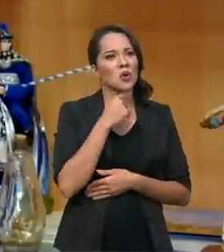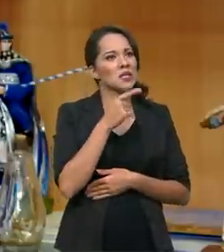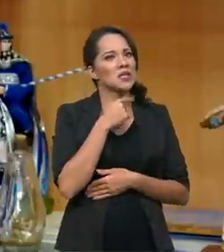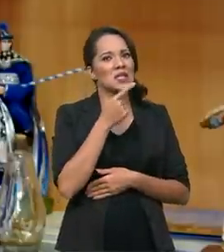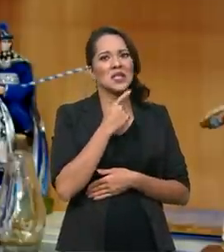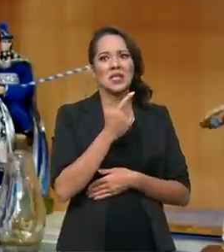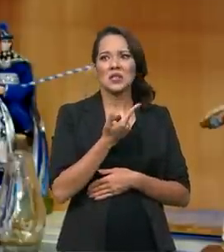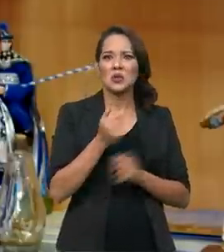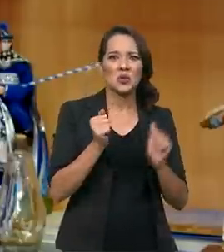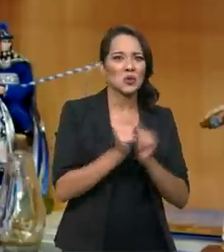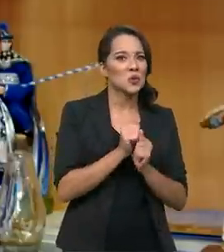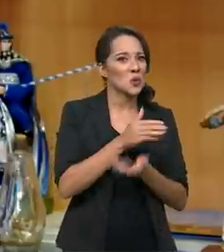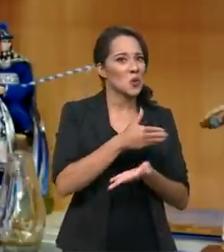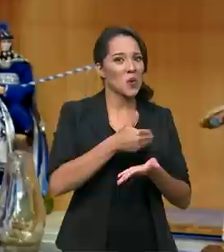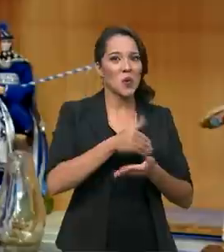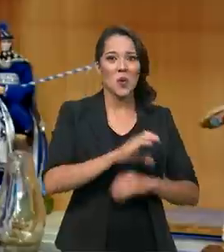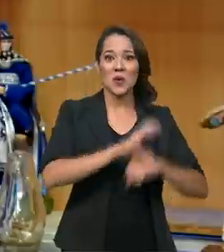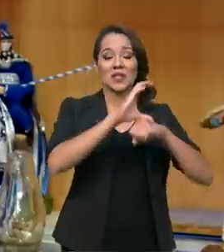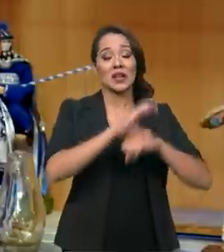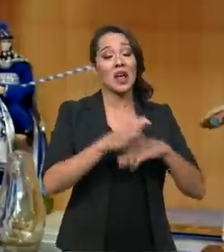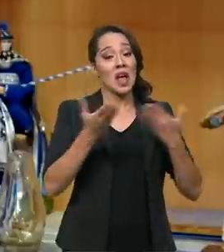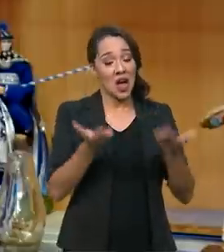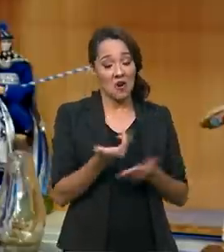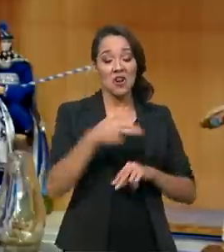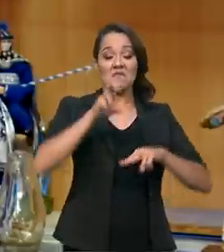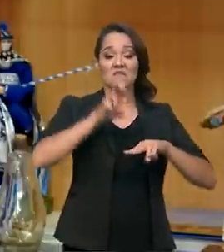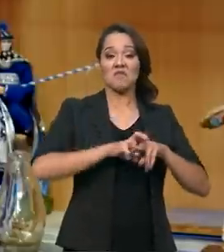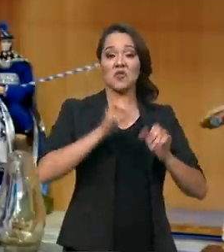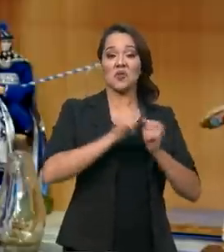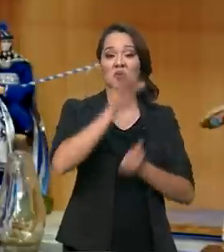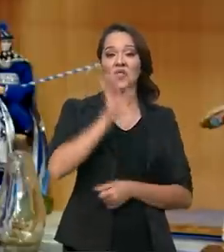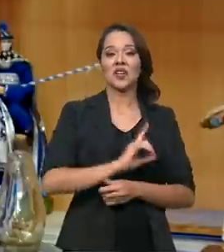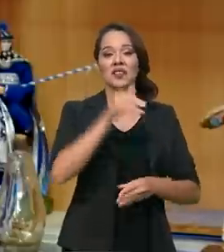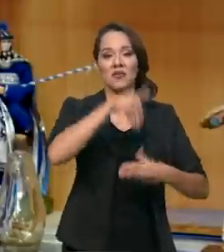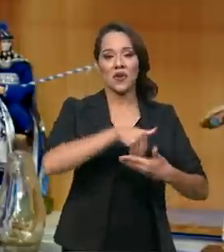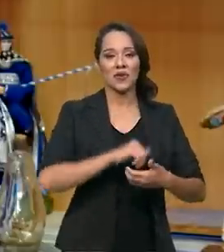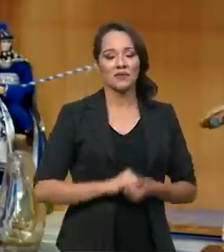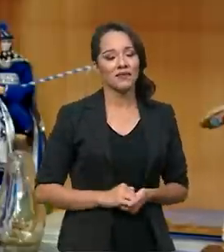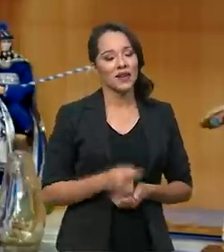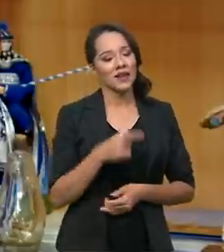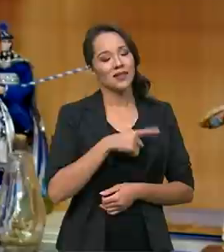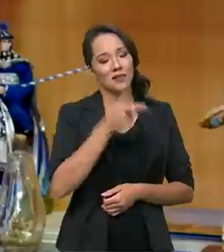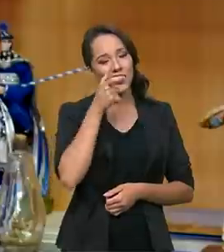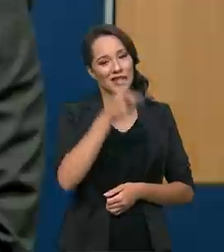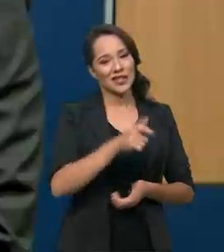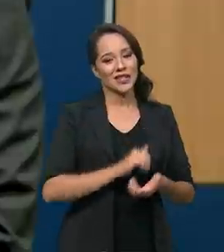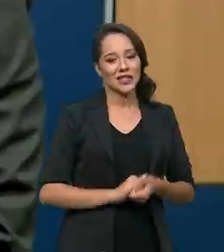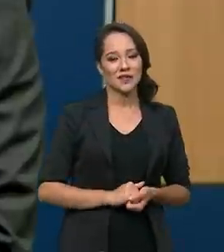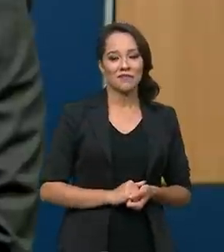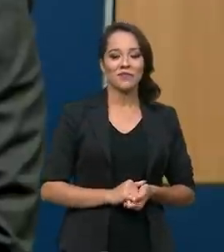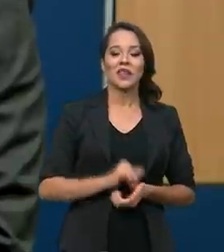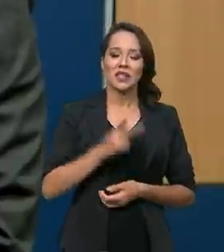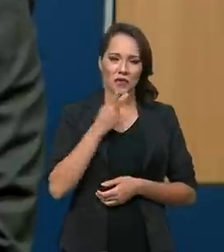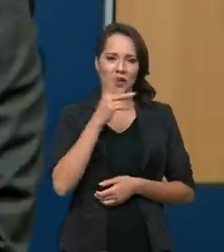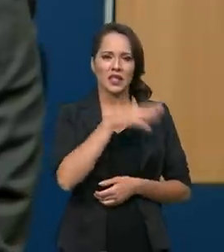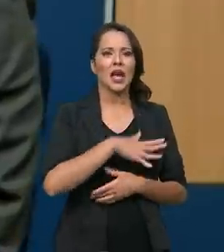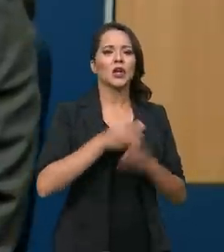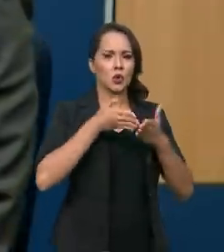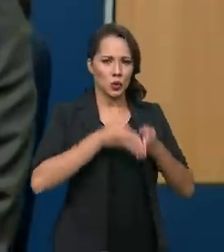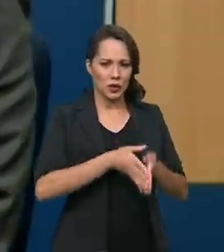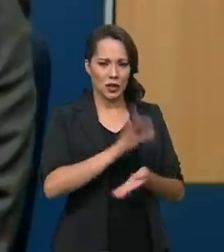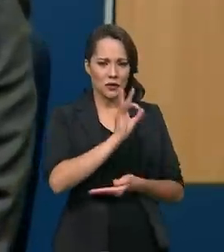passado nem na porta do Conselho quanto mais sentar em uma cadeira com direito a voto Então isso é muito muito interessante você agora tava falando com você em